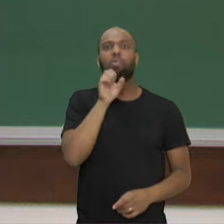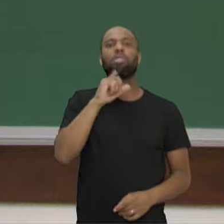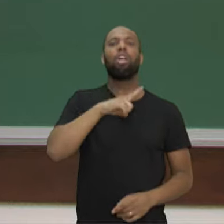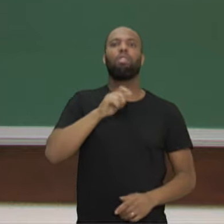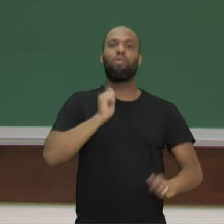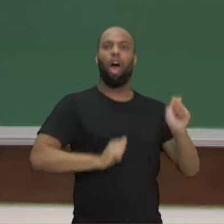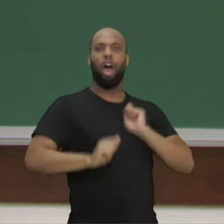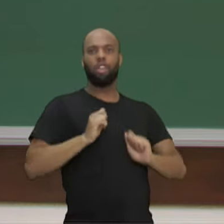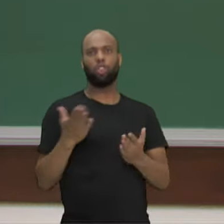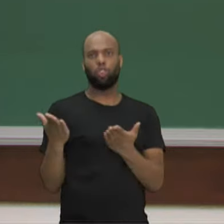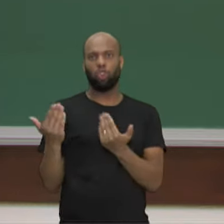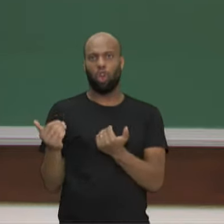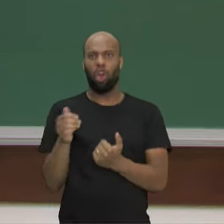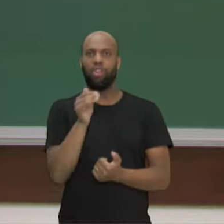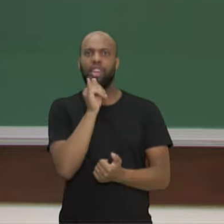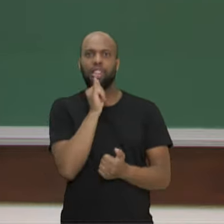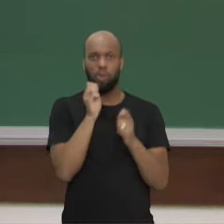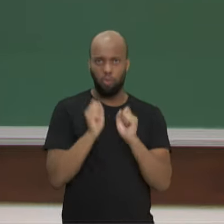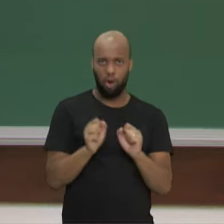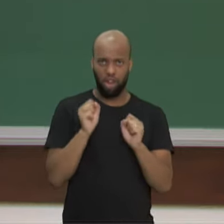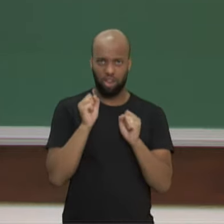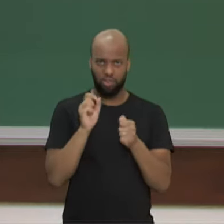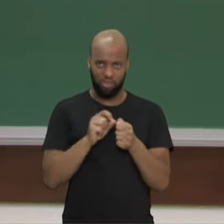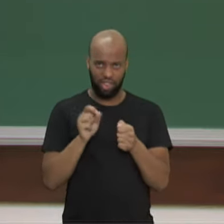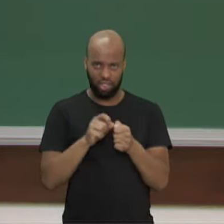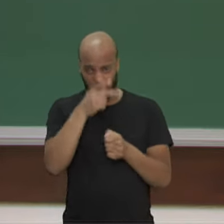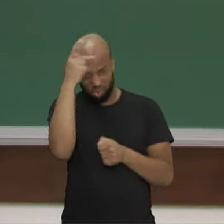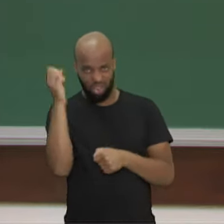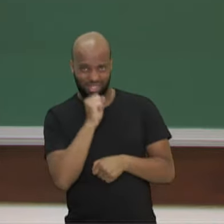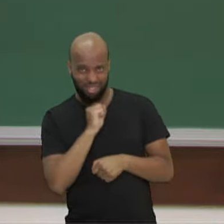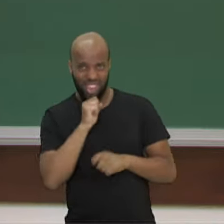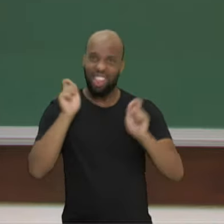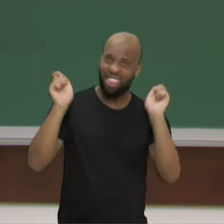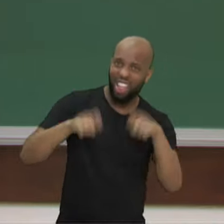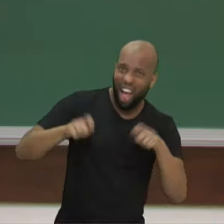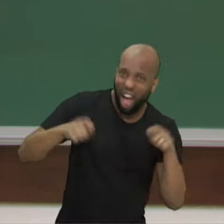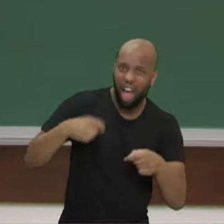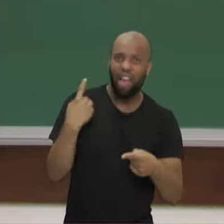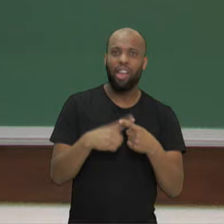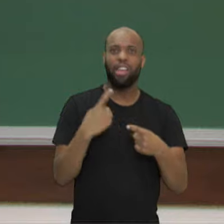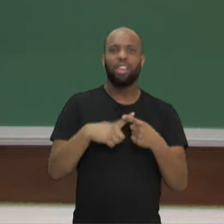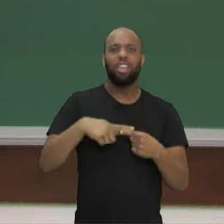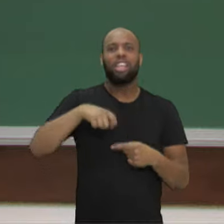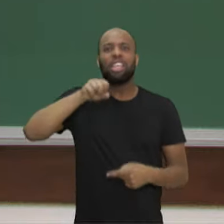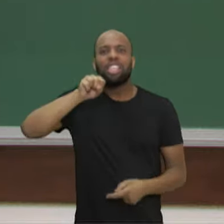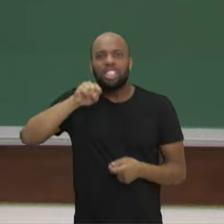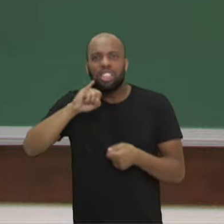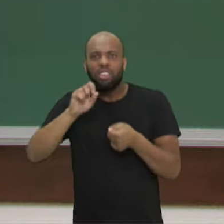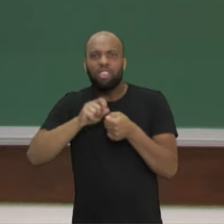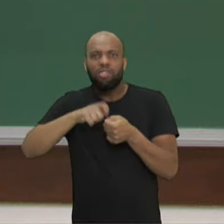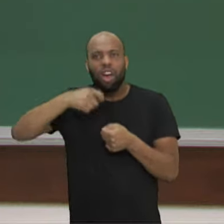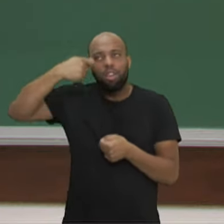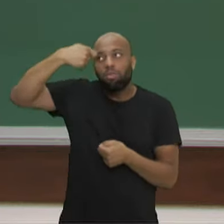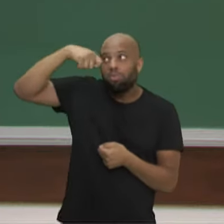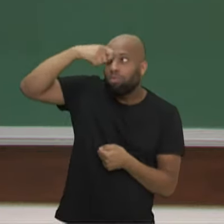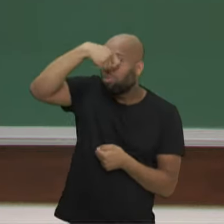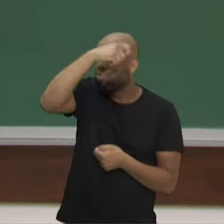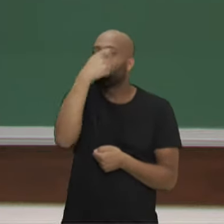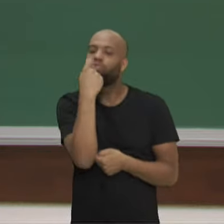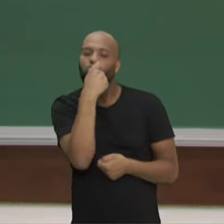jovem, pode fazer uma personagem idosa? Não, né? Sim, porque a maquiagem pode caracterizar ela